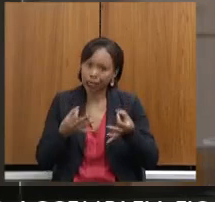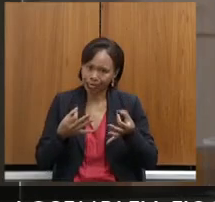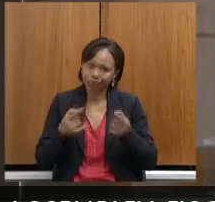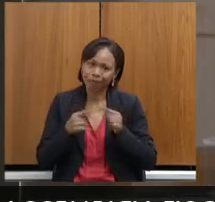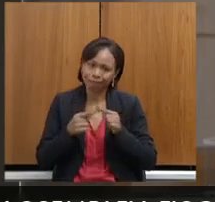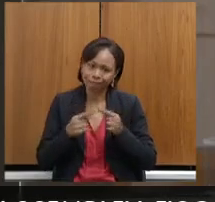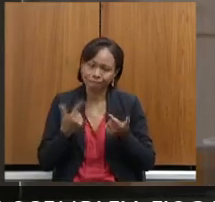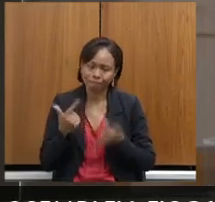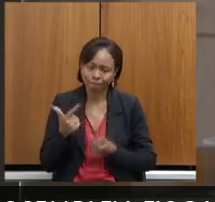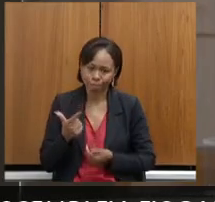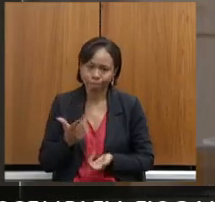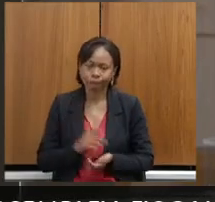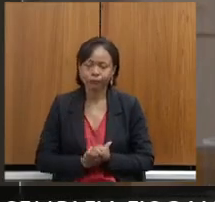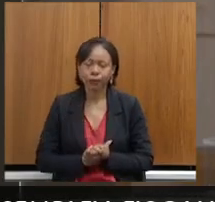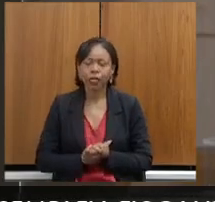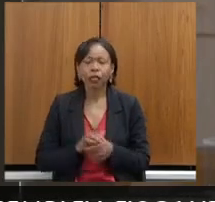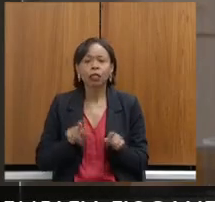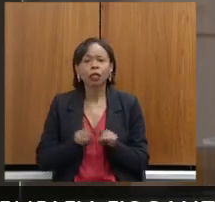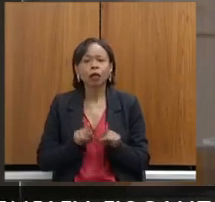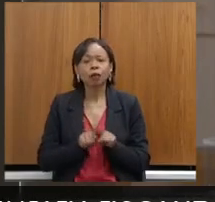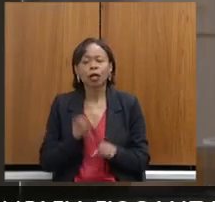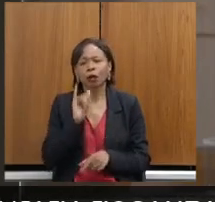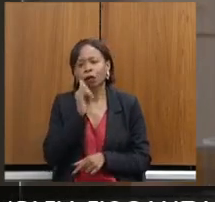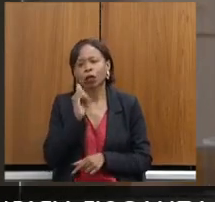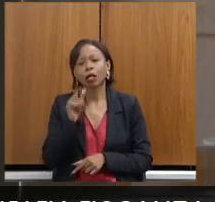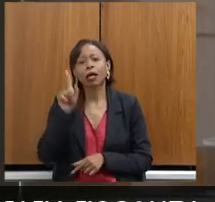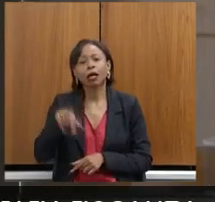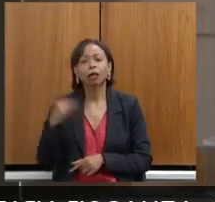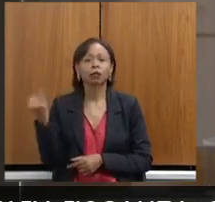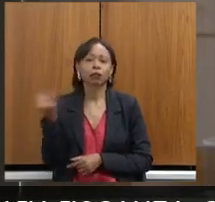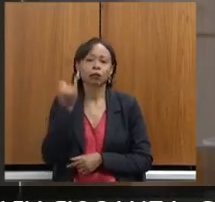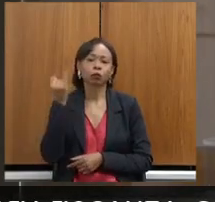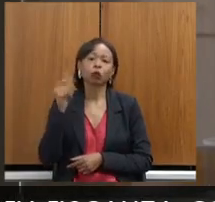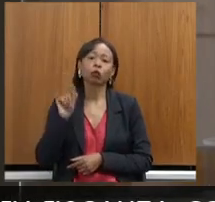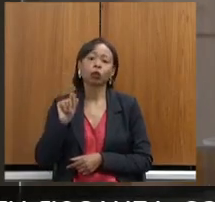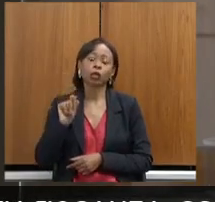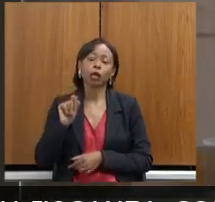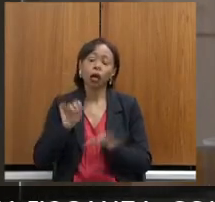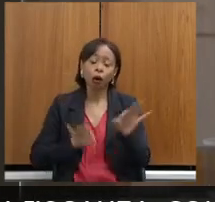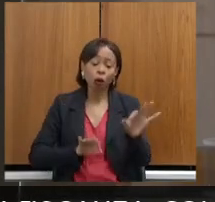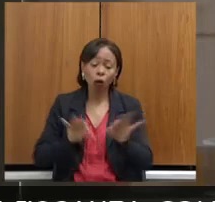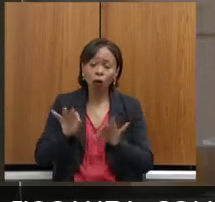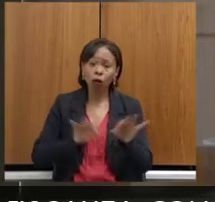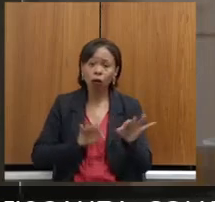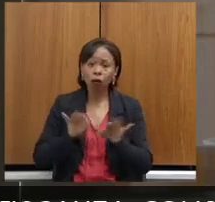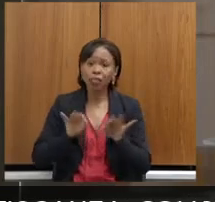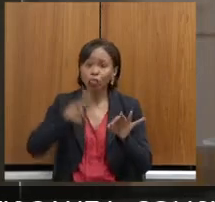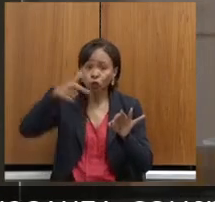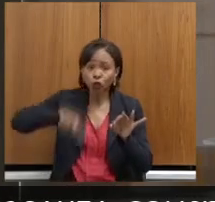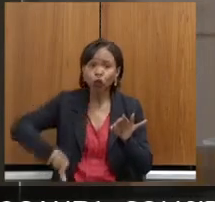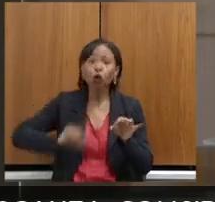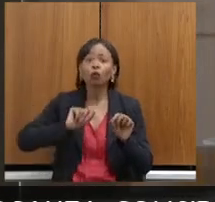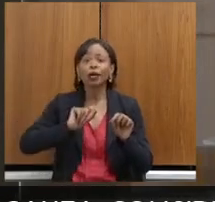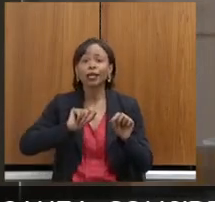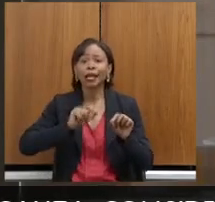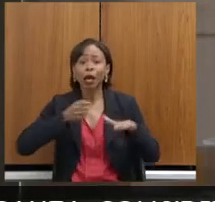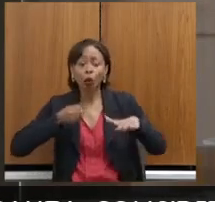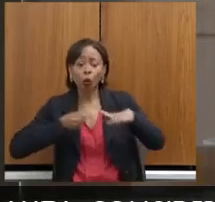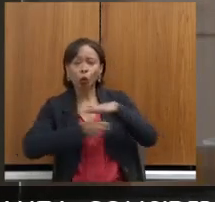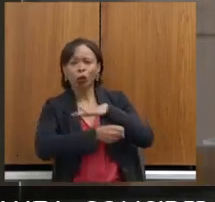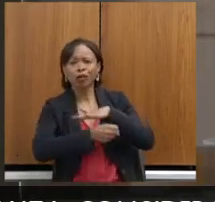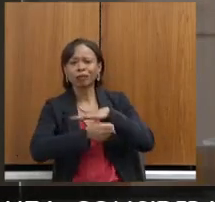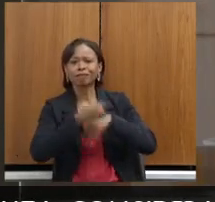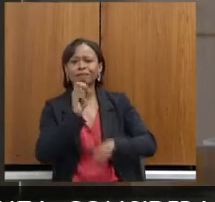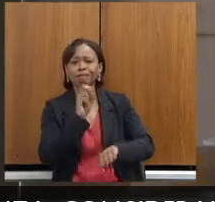e também falar também da importância desse de reorganizar o esse esse quadro voltasse o grama da